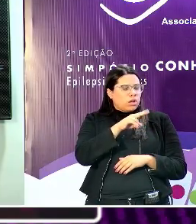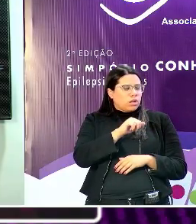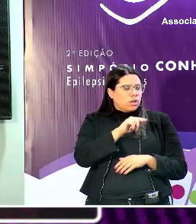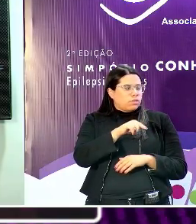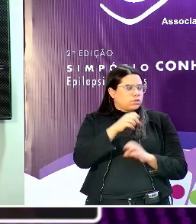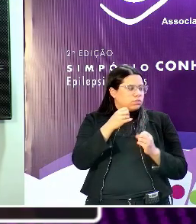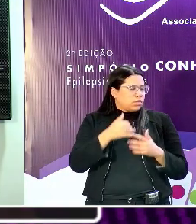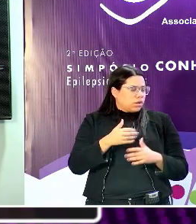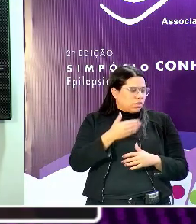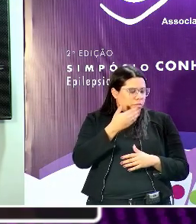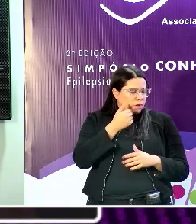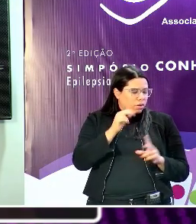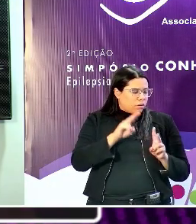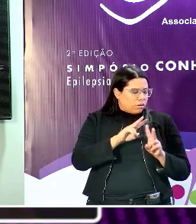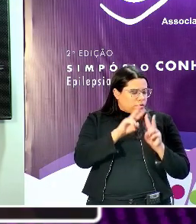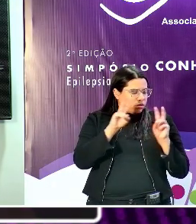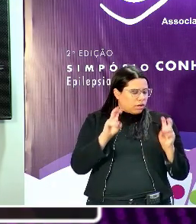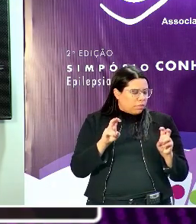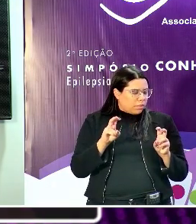para a gente do tema de modelos...